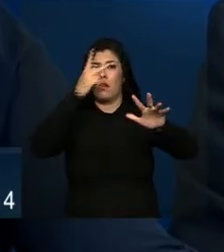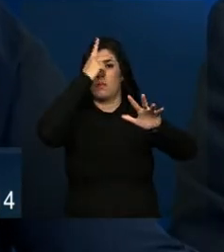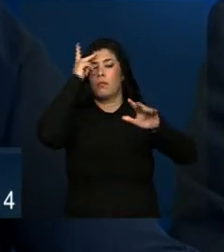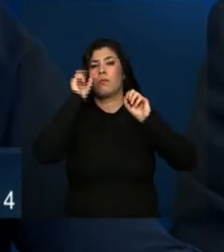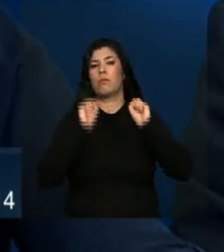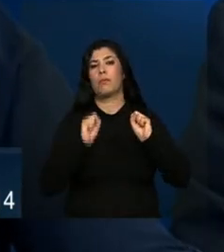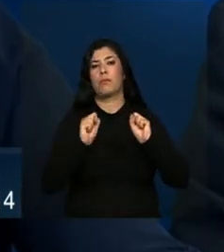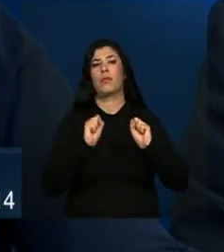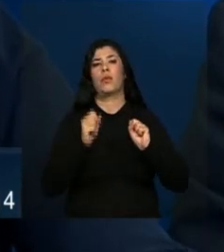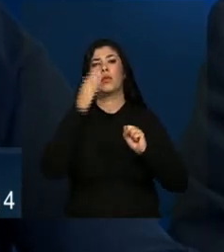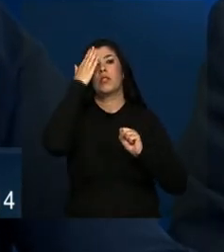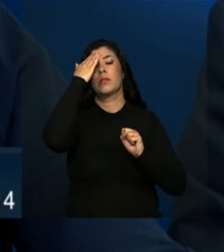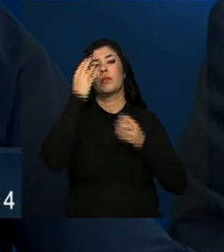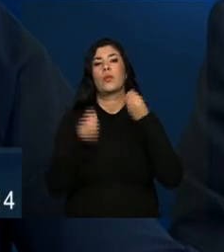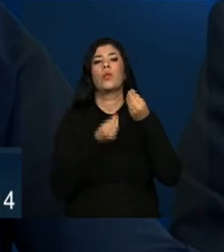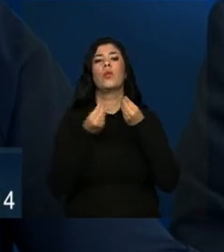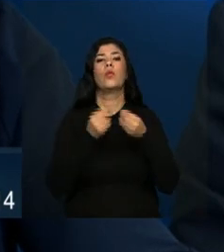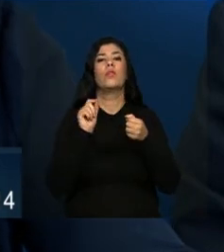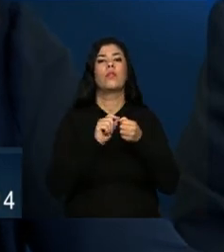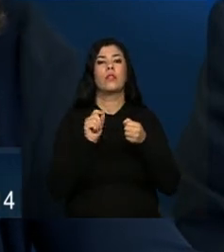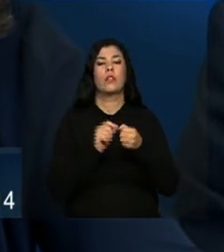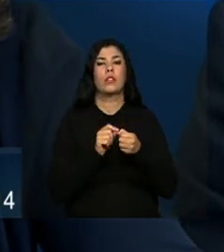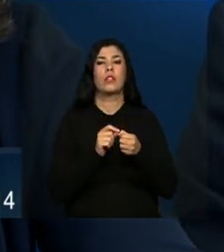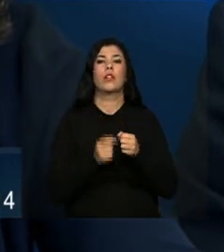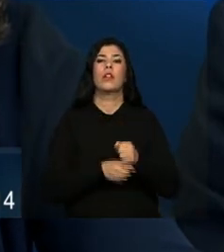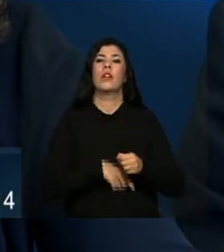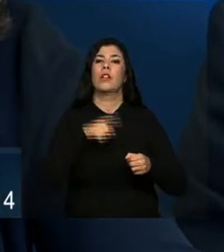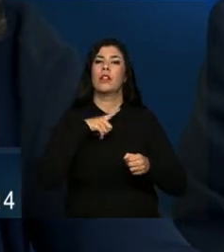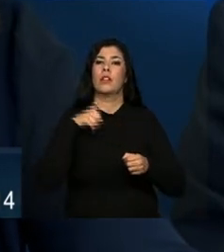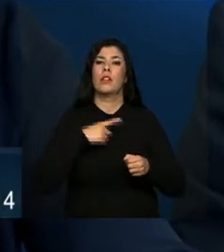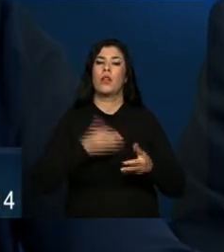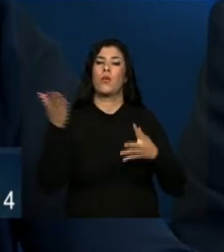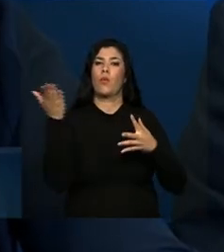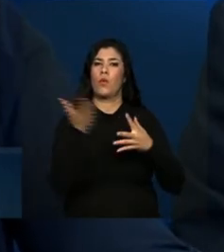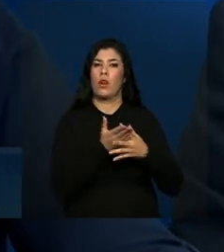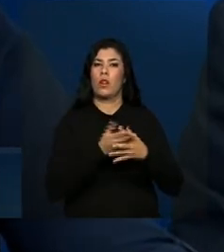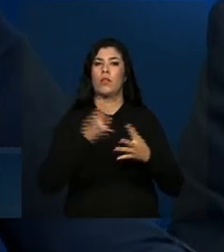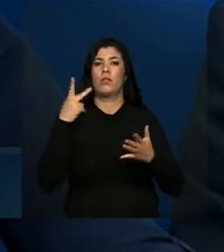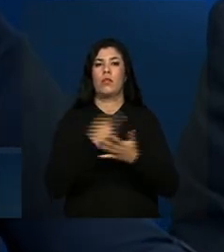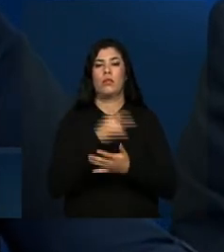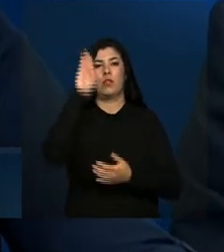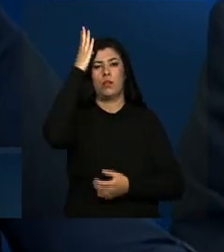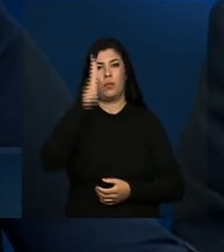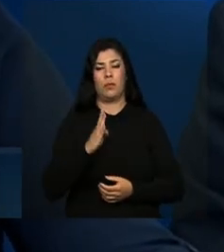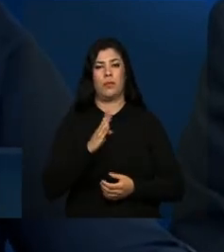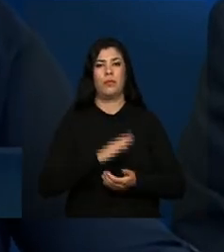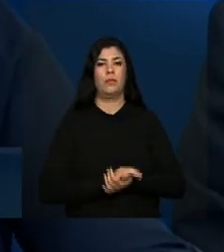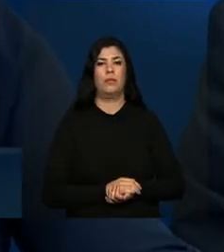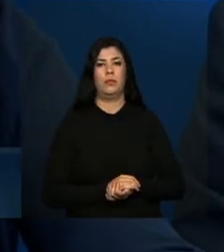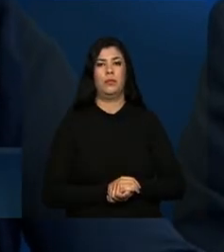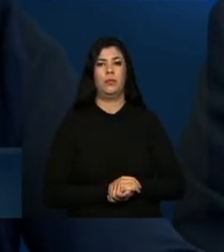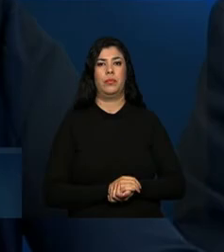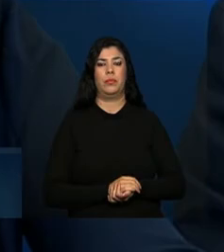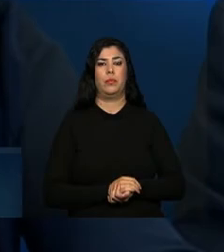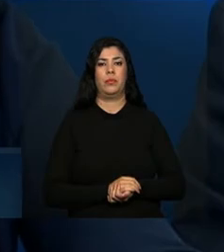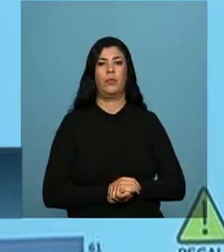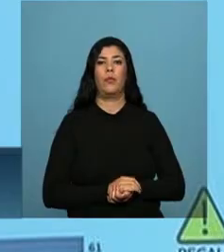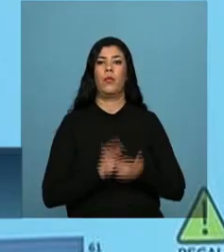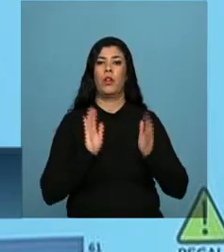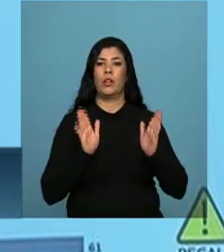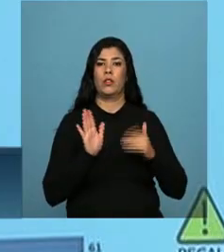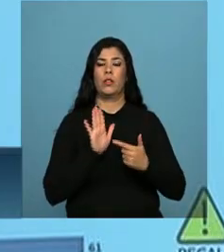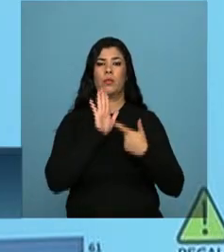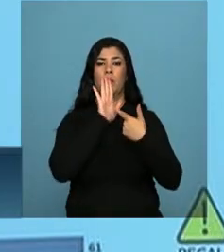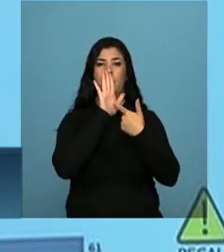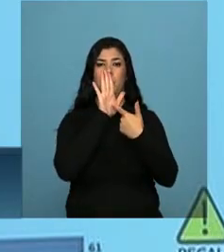que que tá sendo protocolizada e está acontecendo no Brasil aqui não separamos para